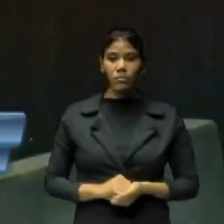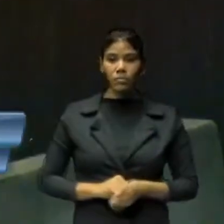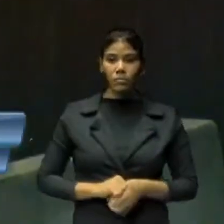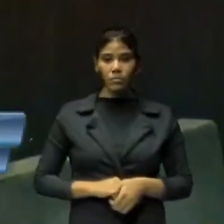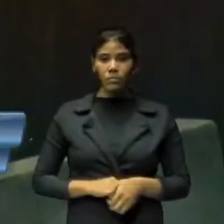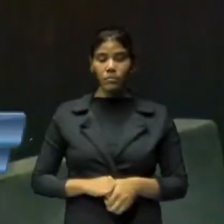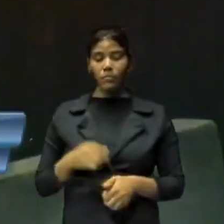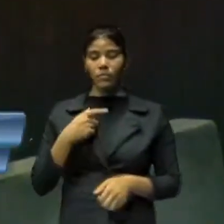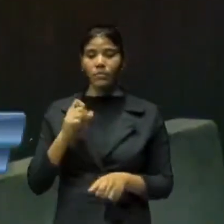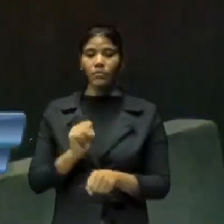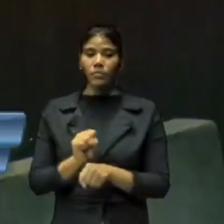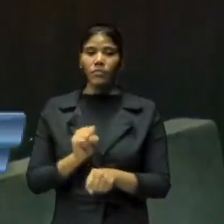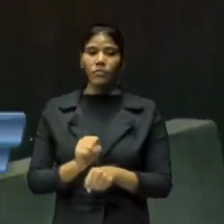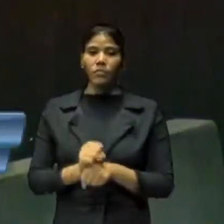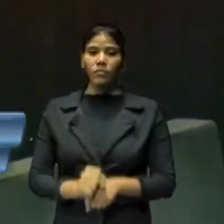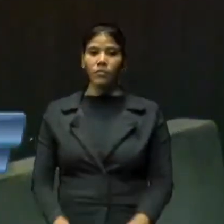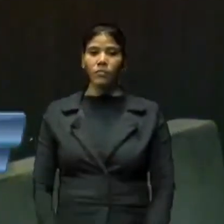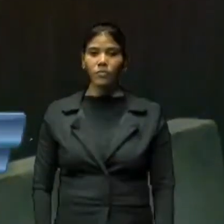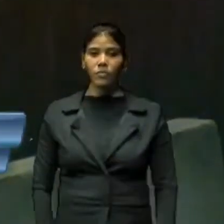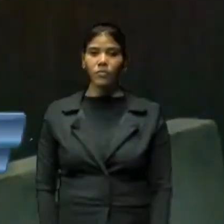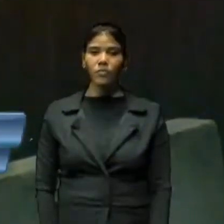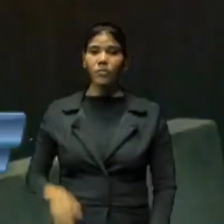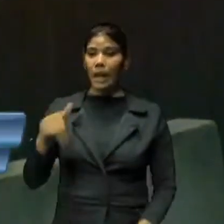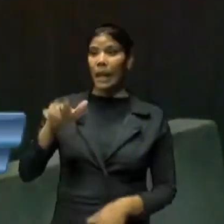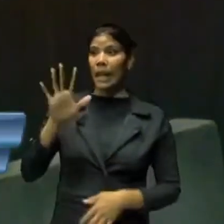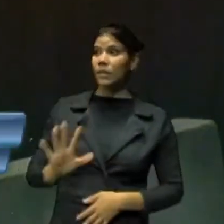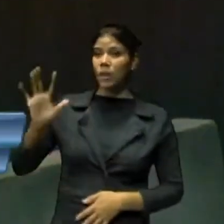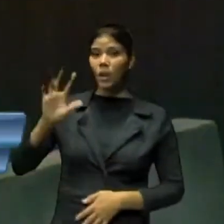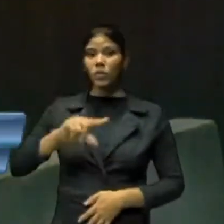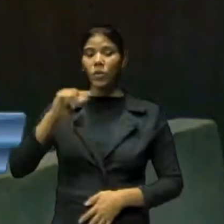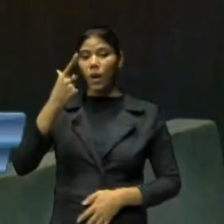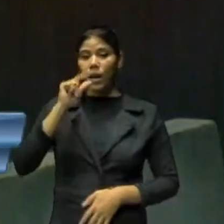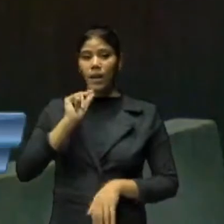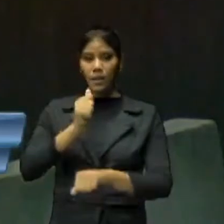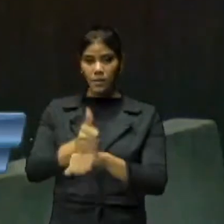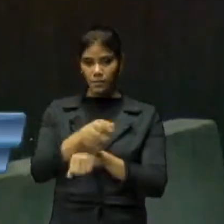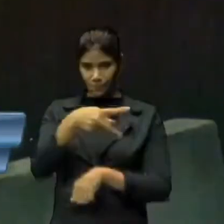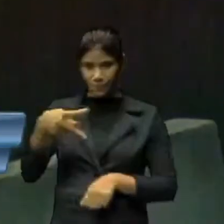dirigir. Enquanto, obviamente, a direção nacional não escolher,